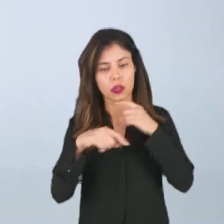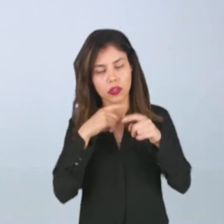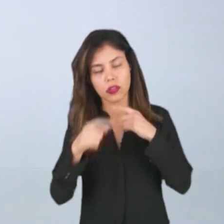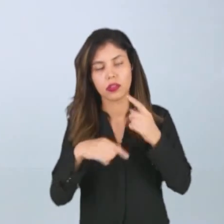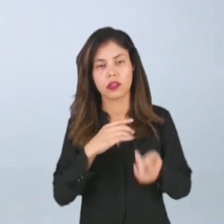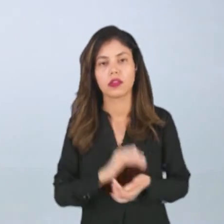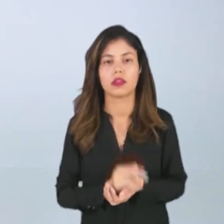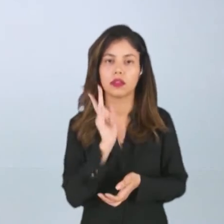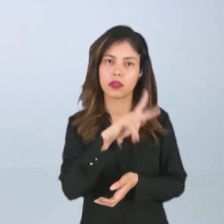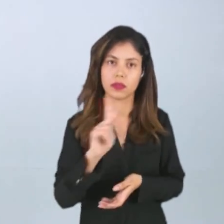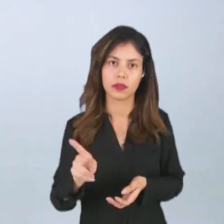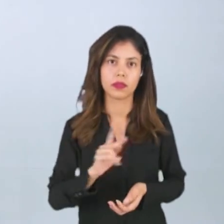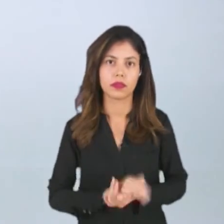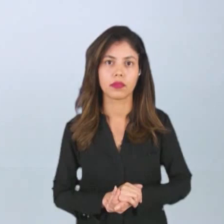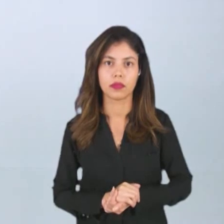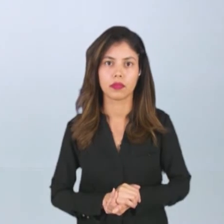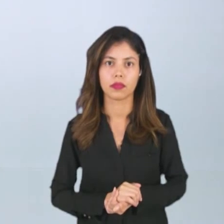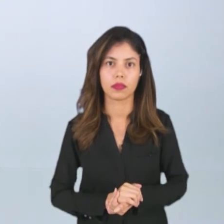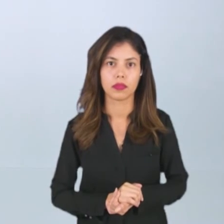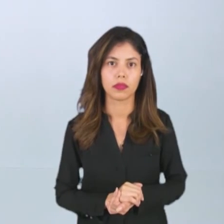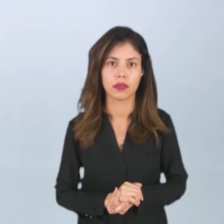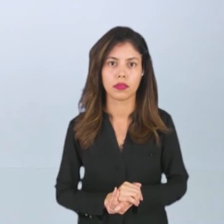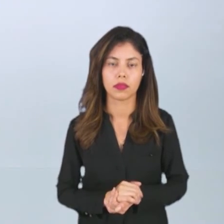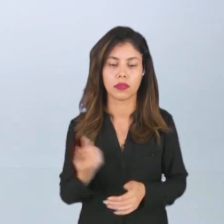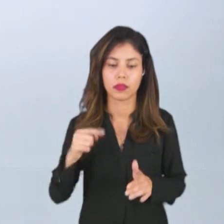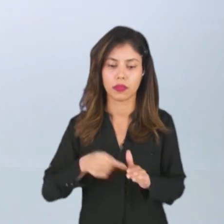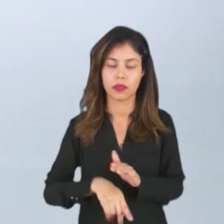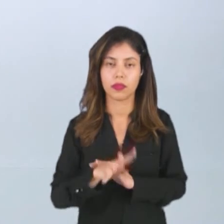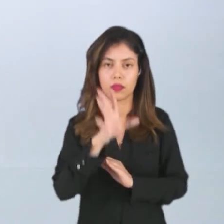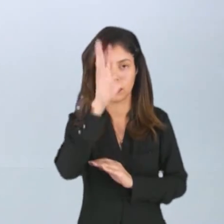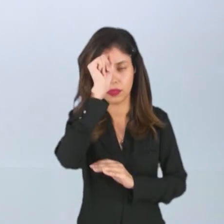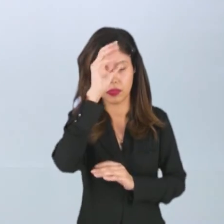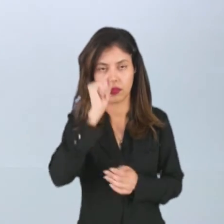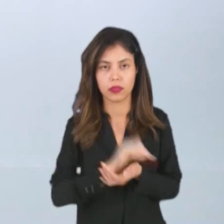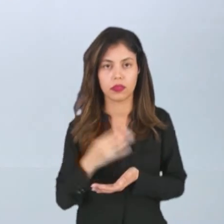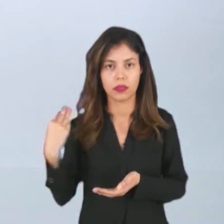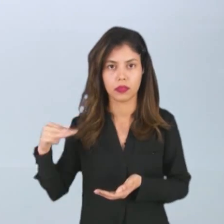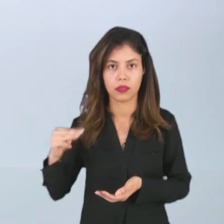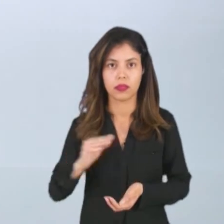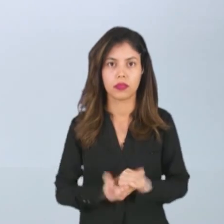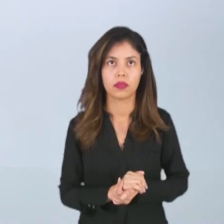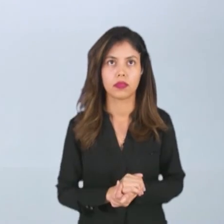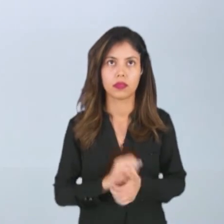suas dúvidas com o seu professor. Aprofunde seu conhecimento